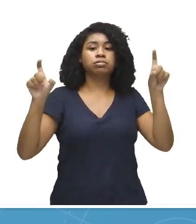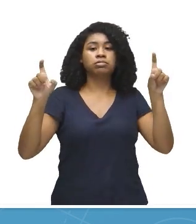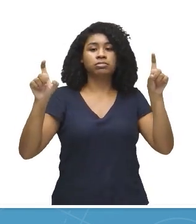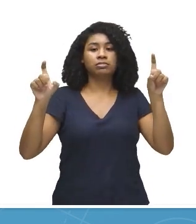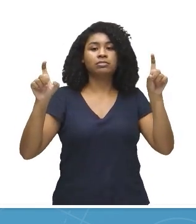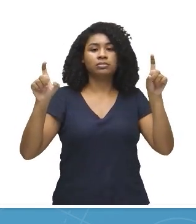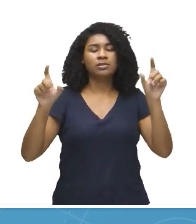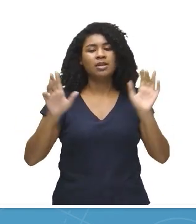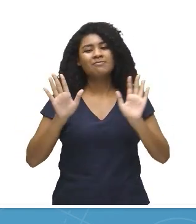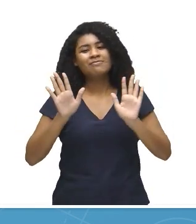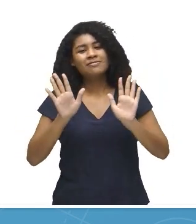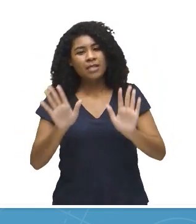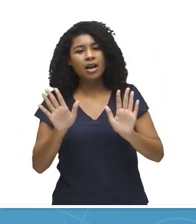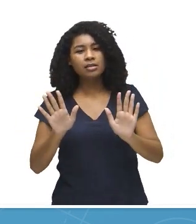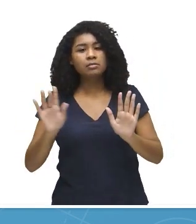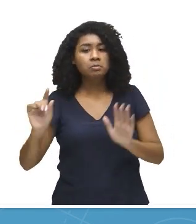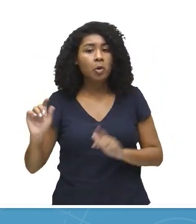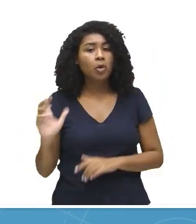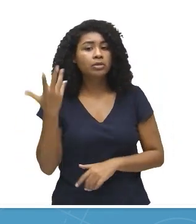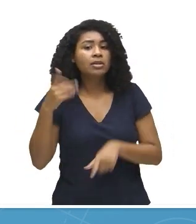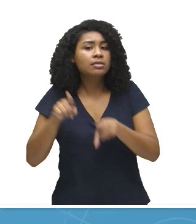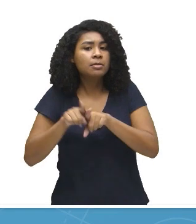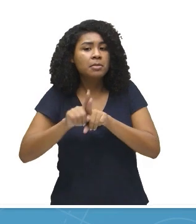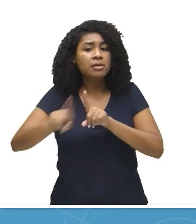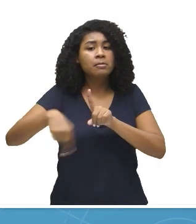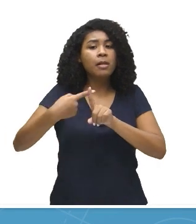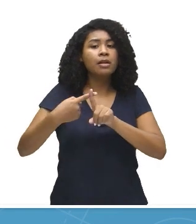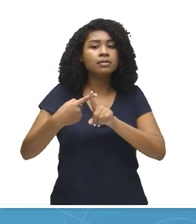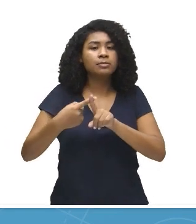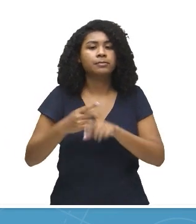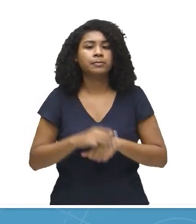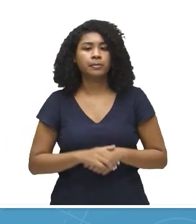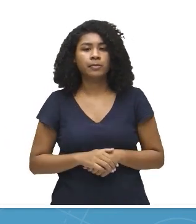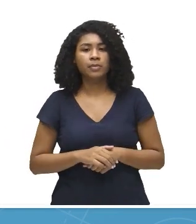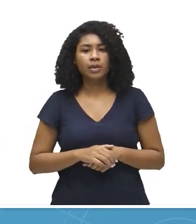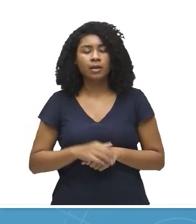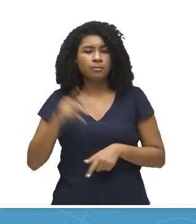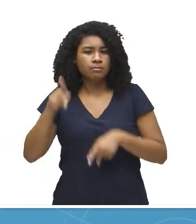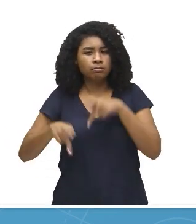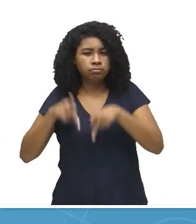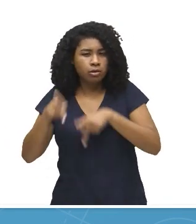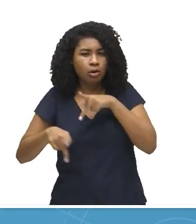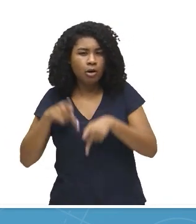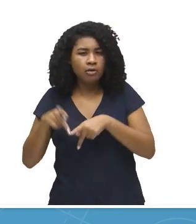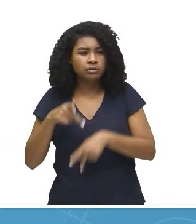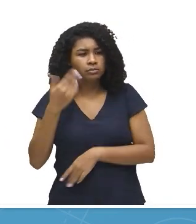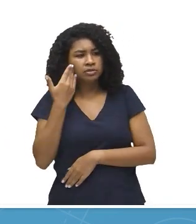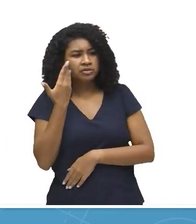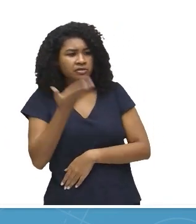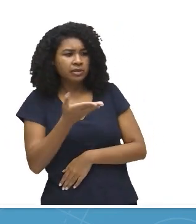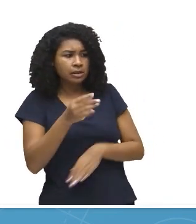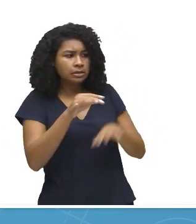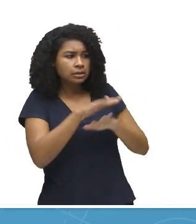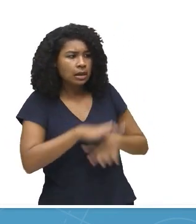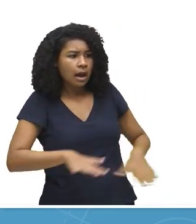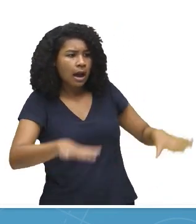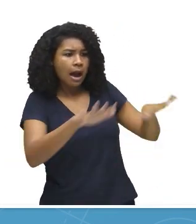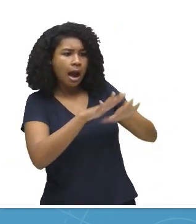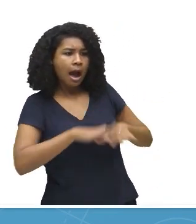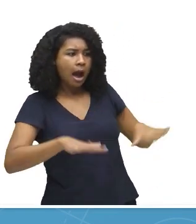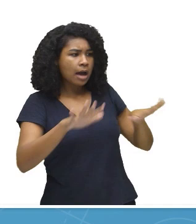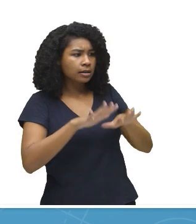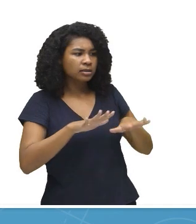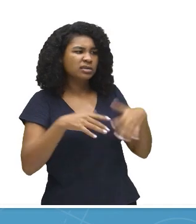e muitas das vezes também o que que acontece, né? A população vê ali aquela área desocupada, eles